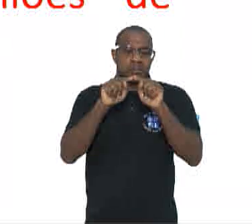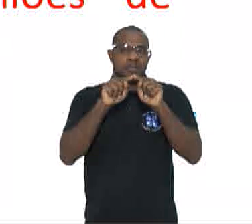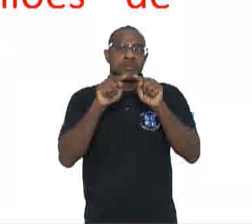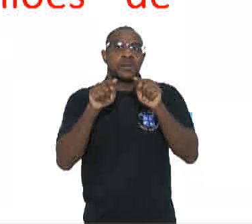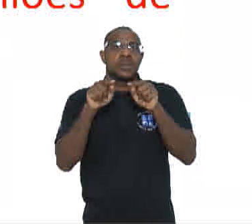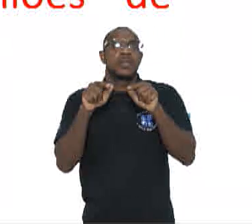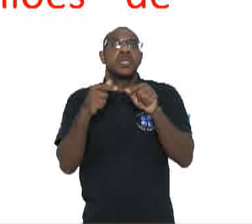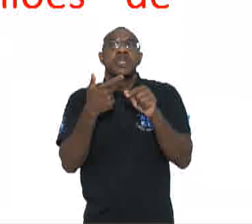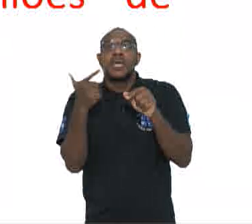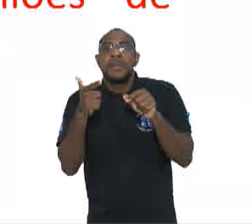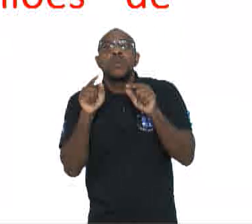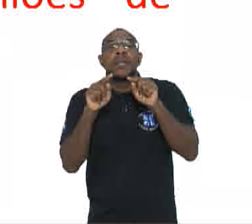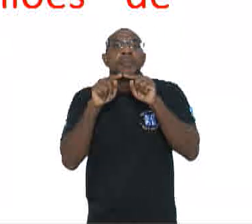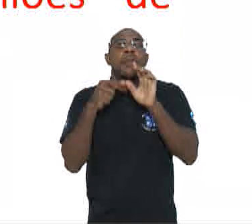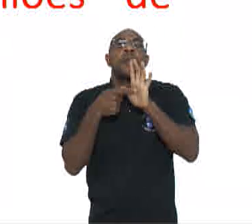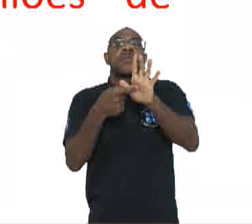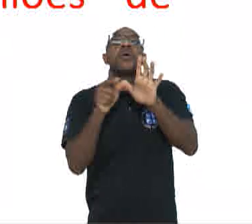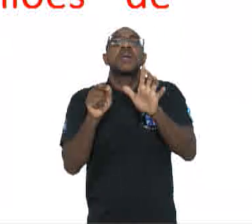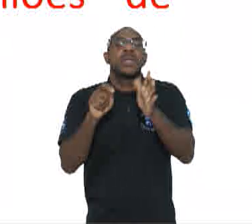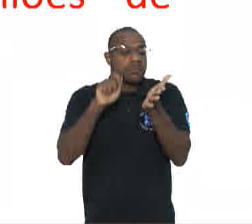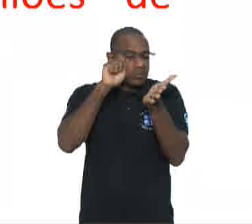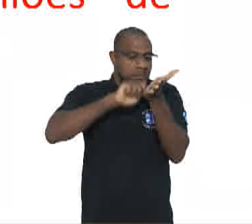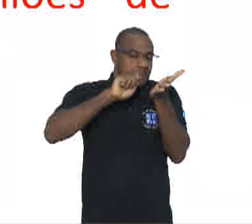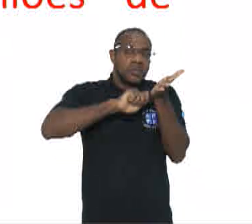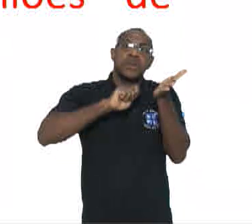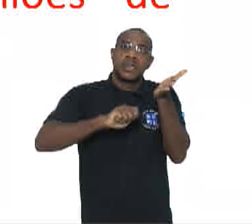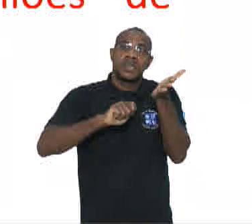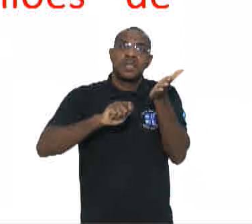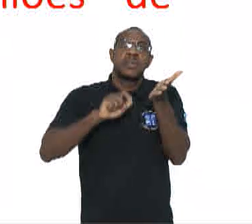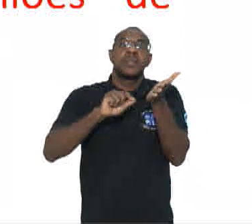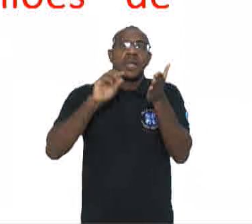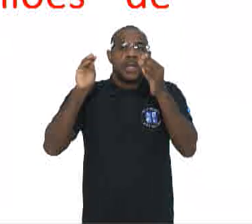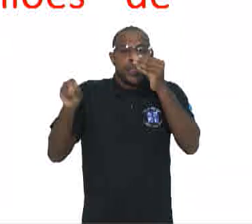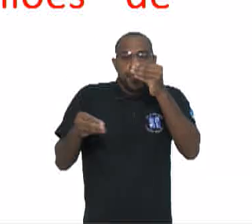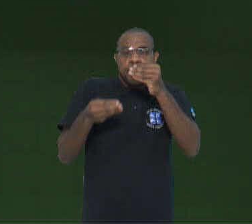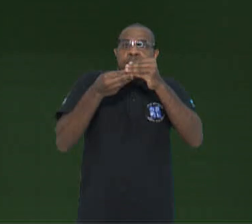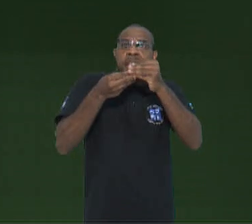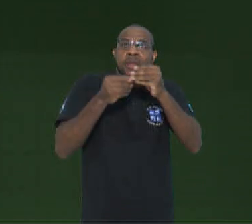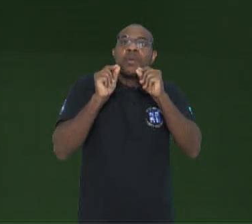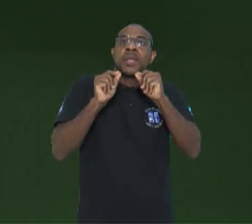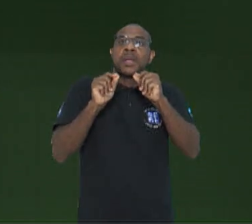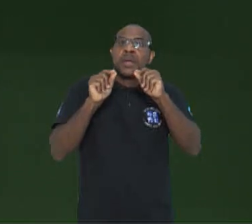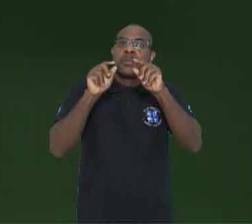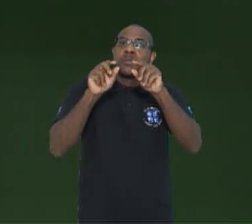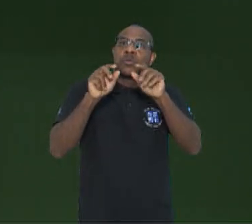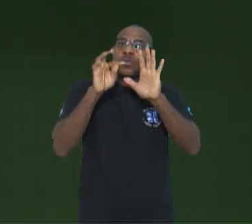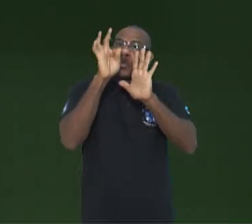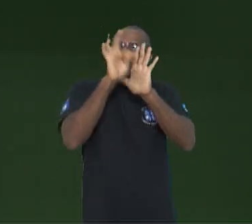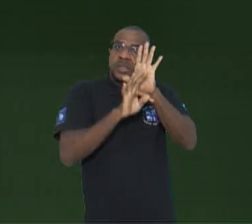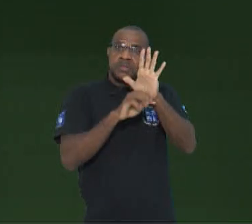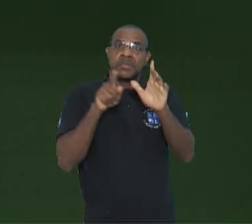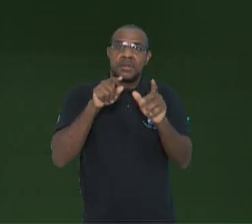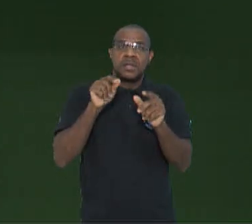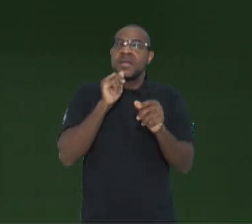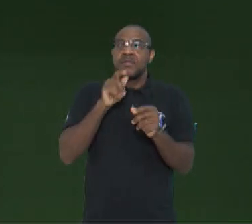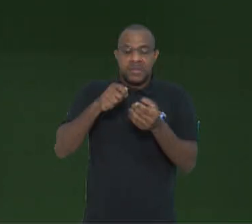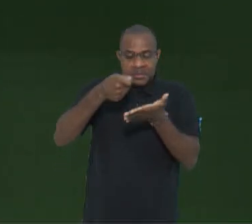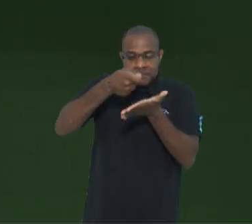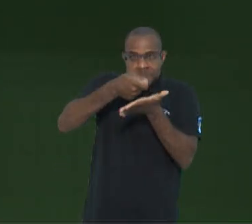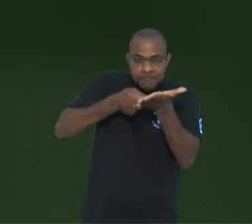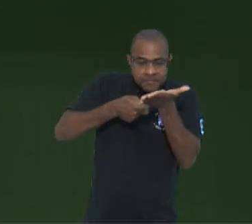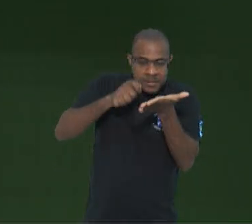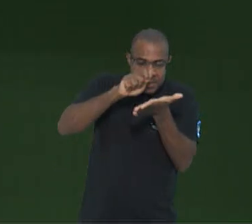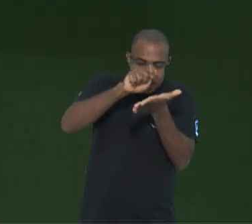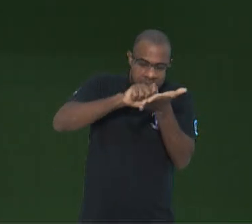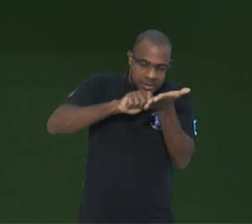padrão de escrita, algo que está sendo inserido no texto. Então, quando a gente escreve exatamente do jeito que